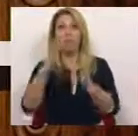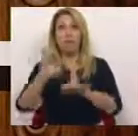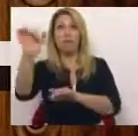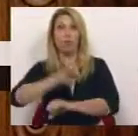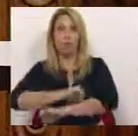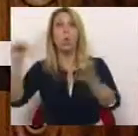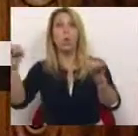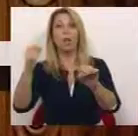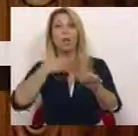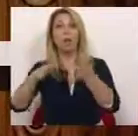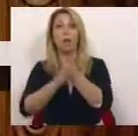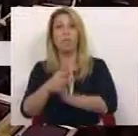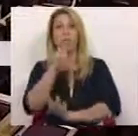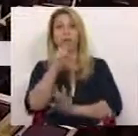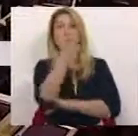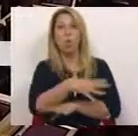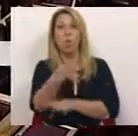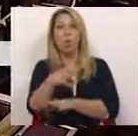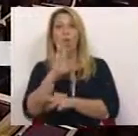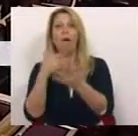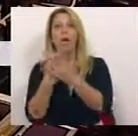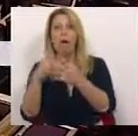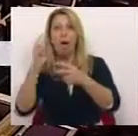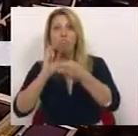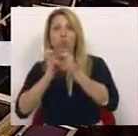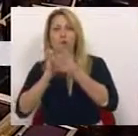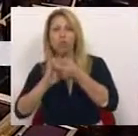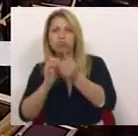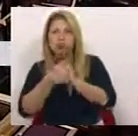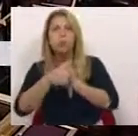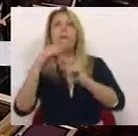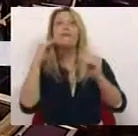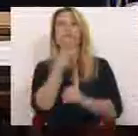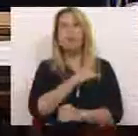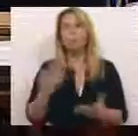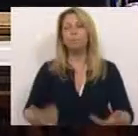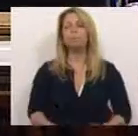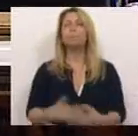Muito obrigado. Muito obrigado, Sr. Deputado. Dando continuidade às